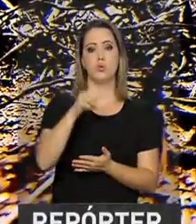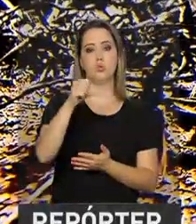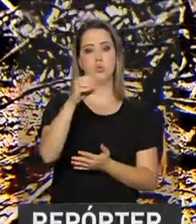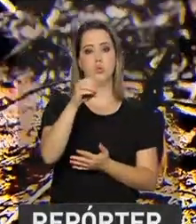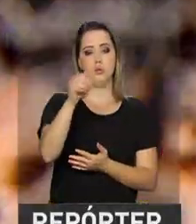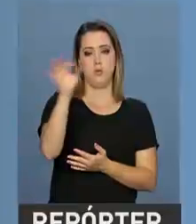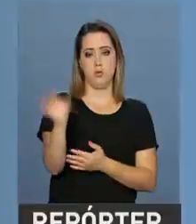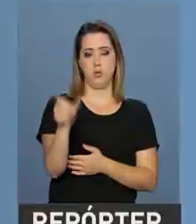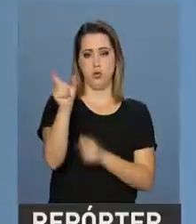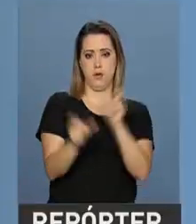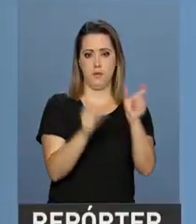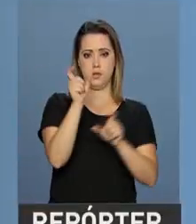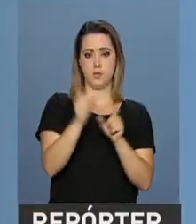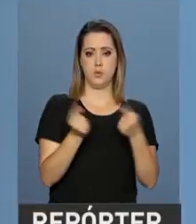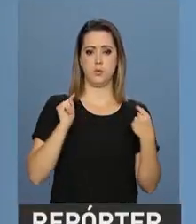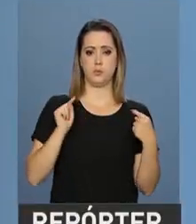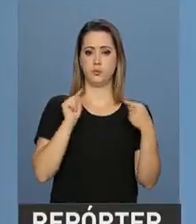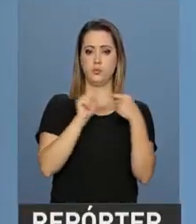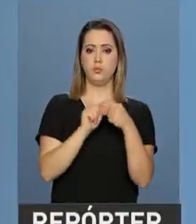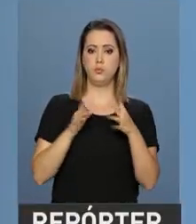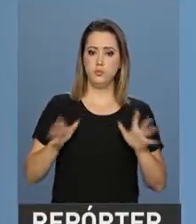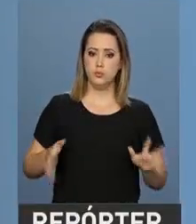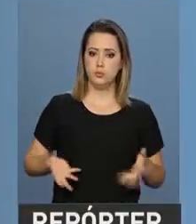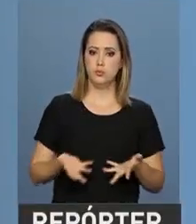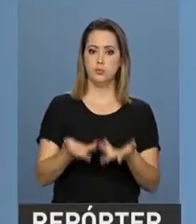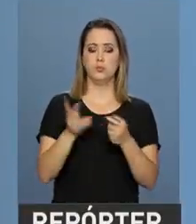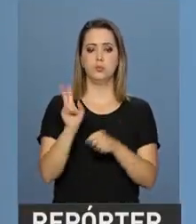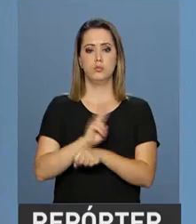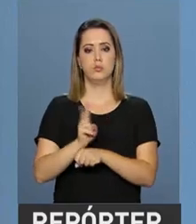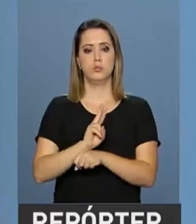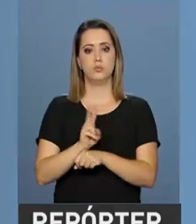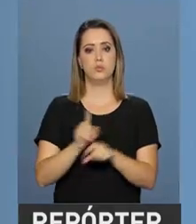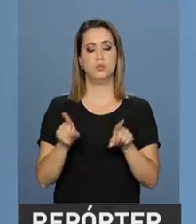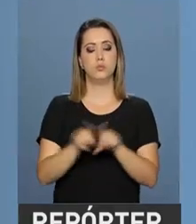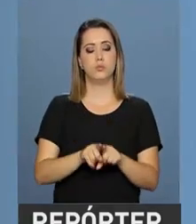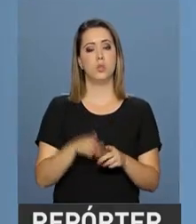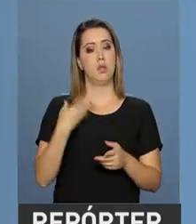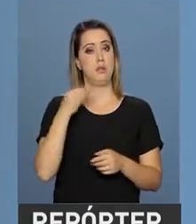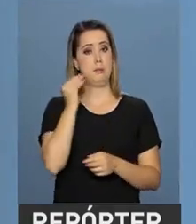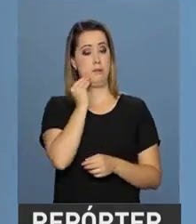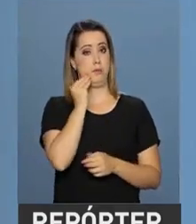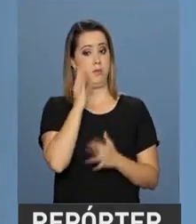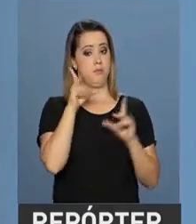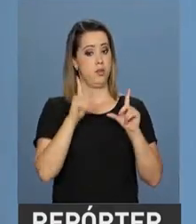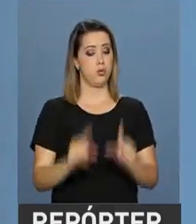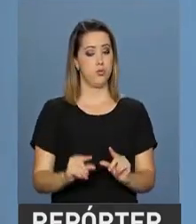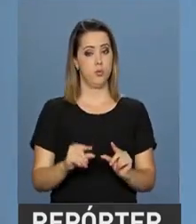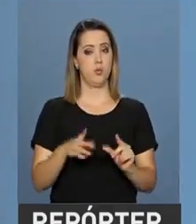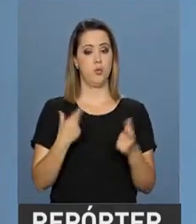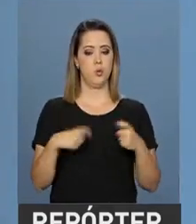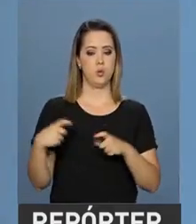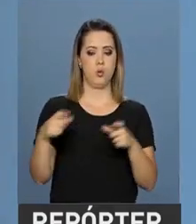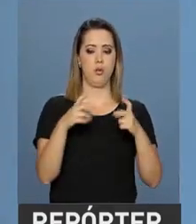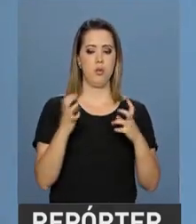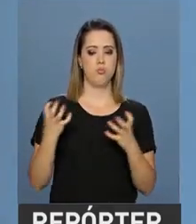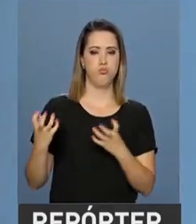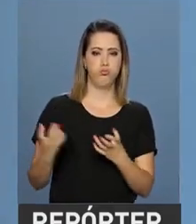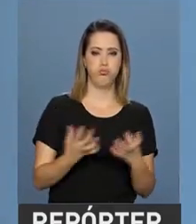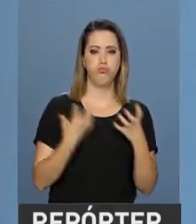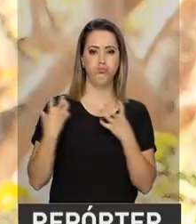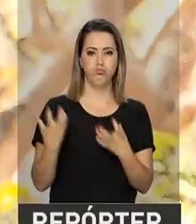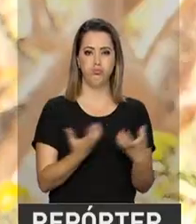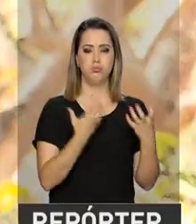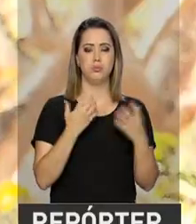brigadistas a meta é intensificar a fiscalização e tentar baixar o índice de áreas destruídas no